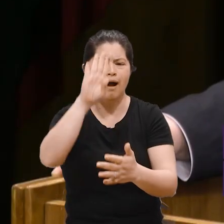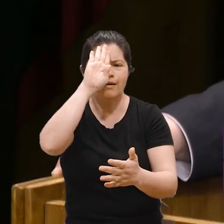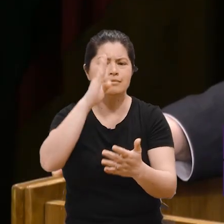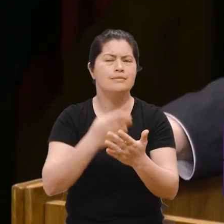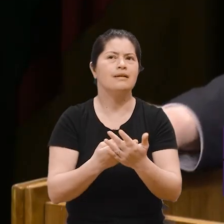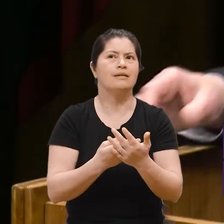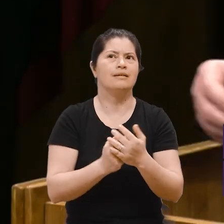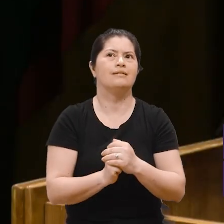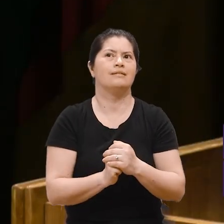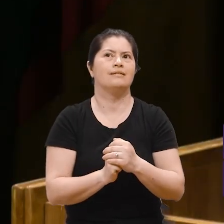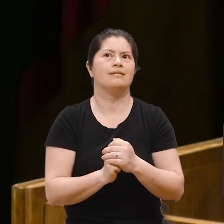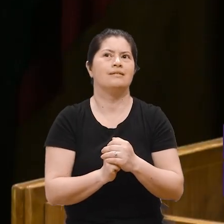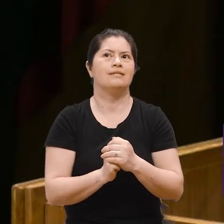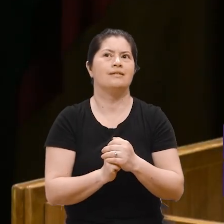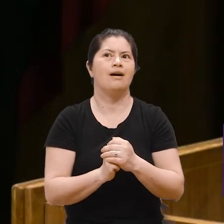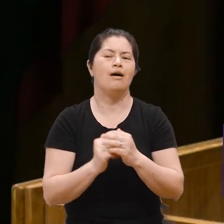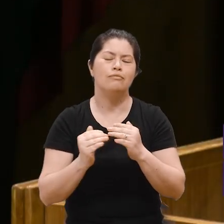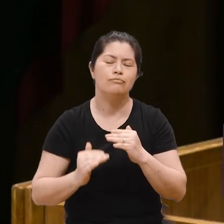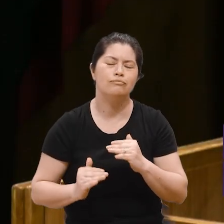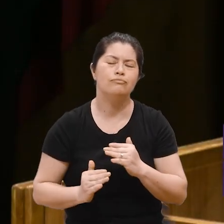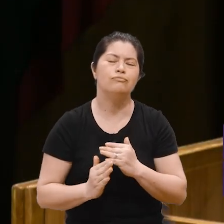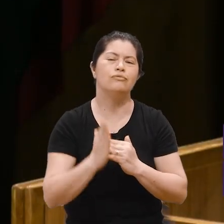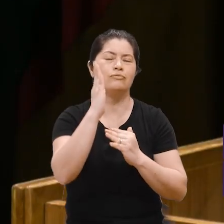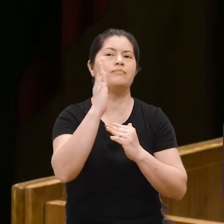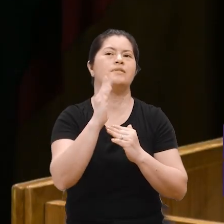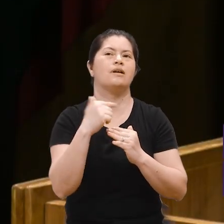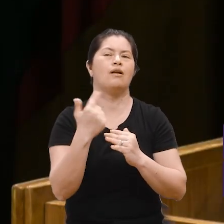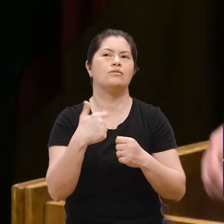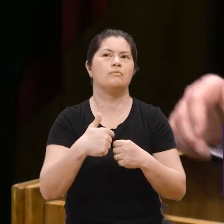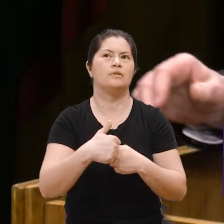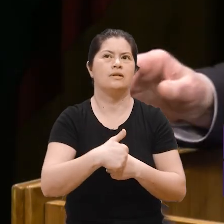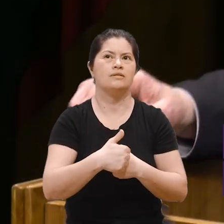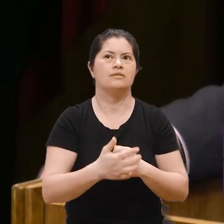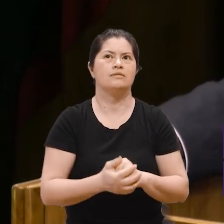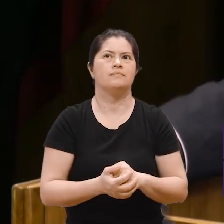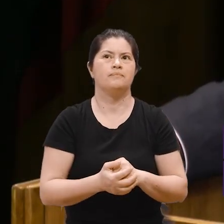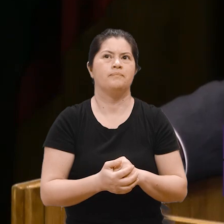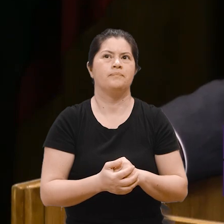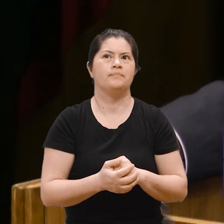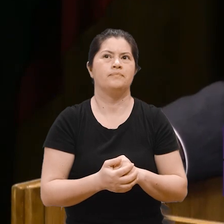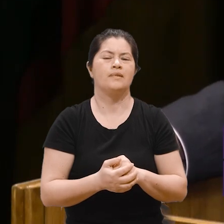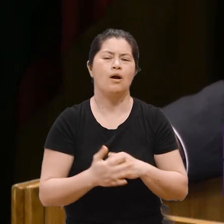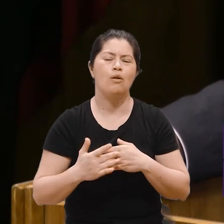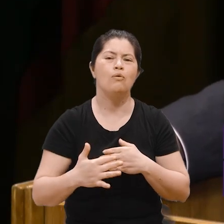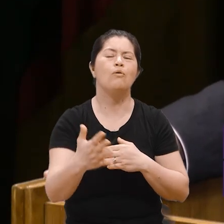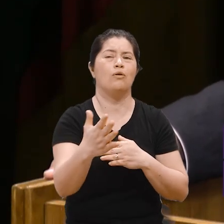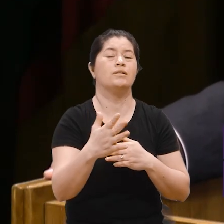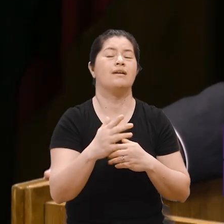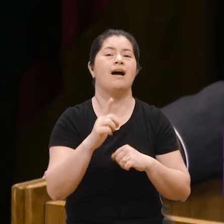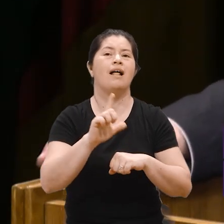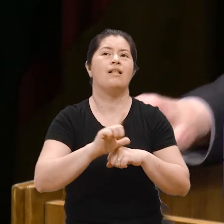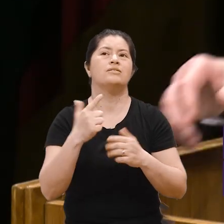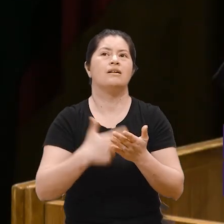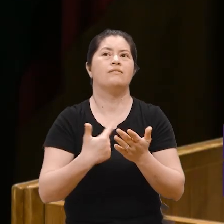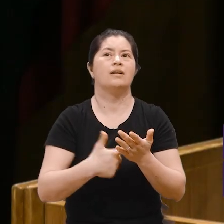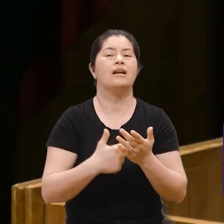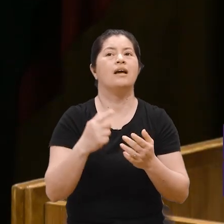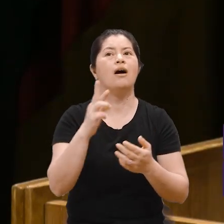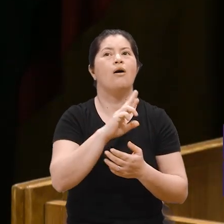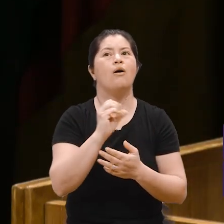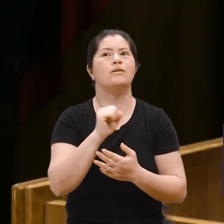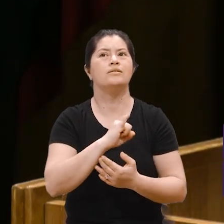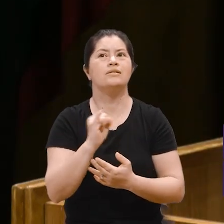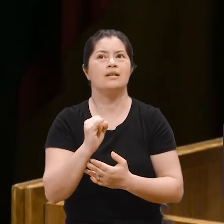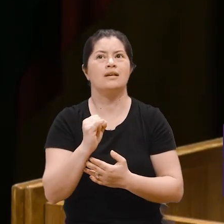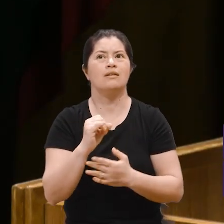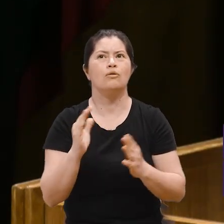aquele que acredita e traz o progresso para a nossa comunidade. Longa vida à Livraria Rossi e que o grande Criador dos